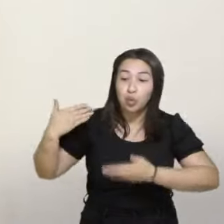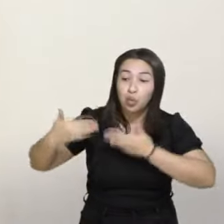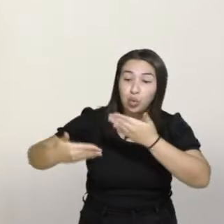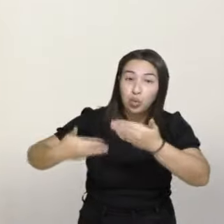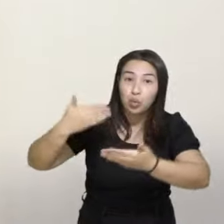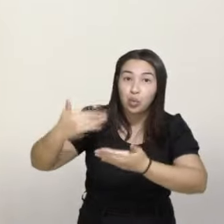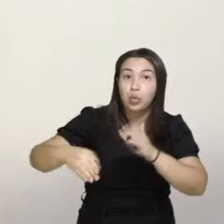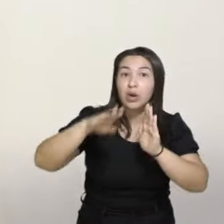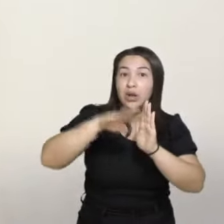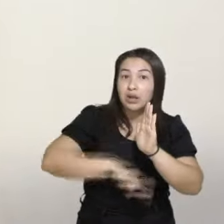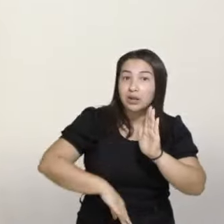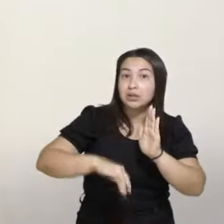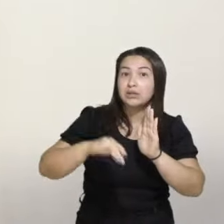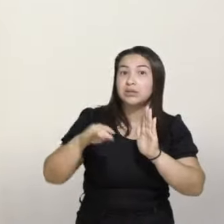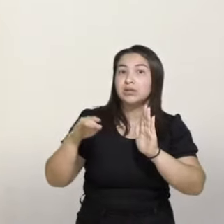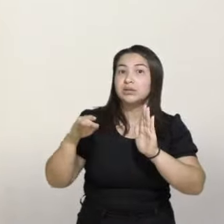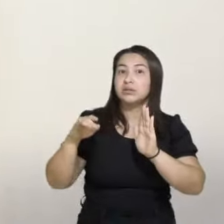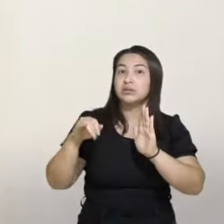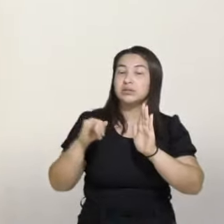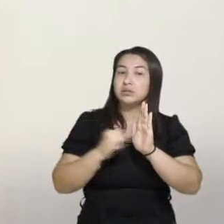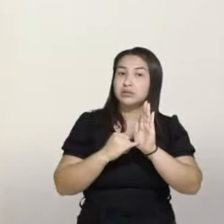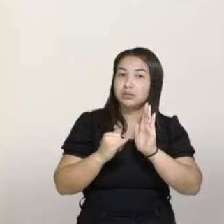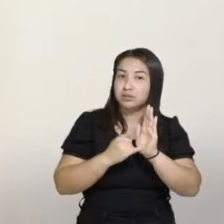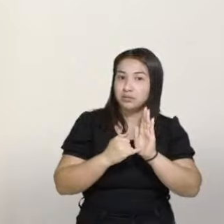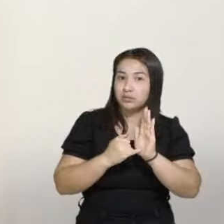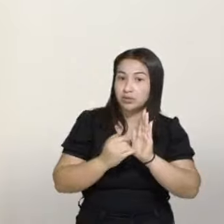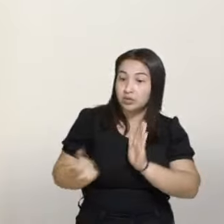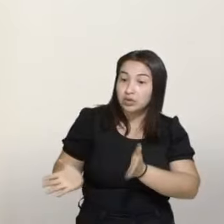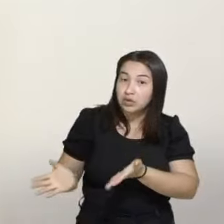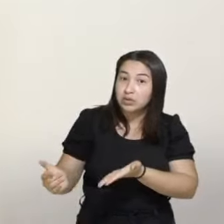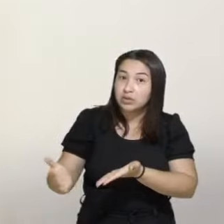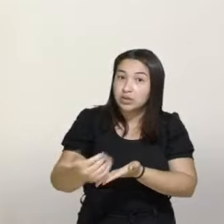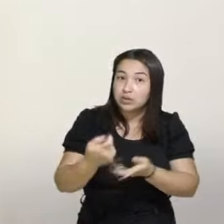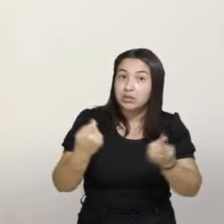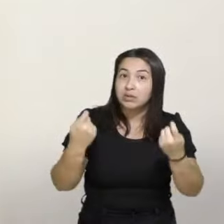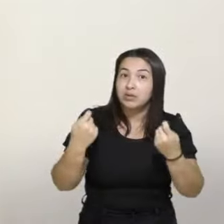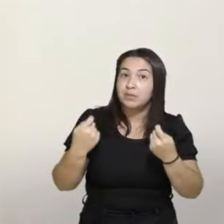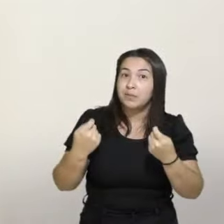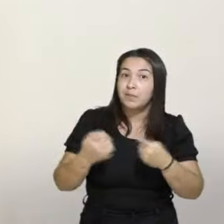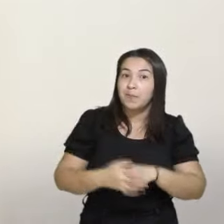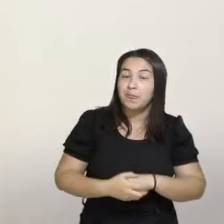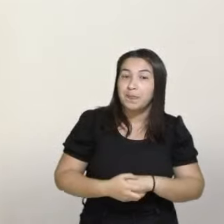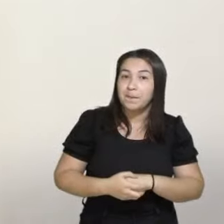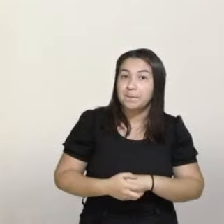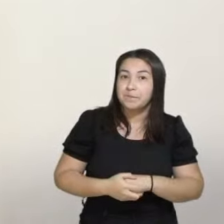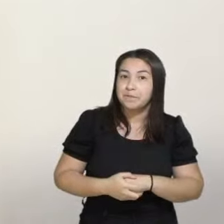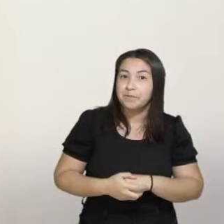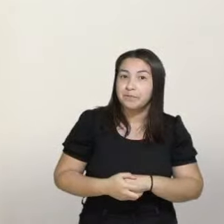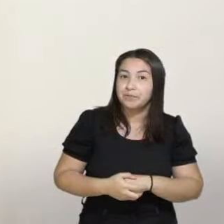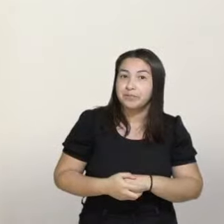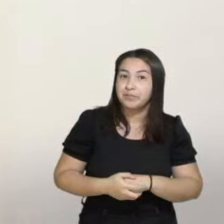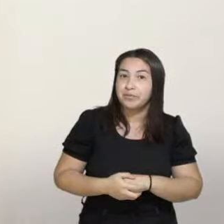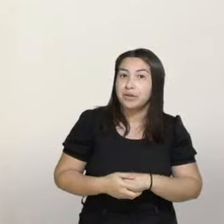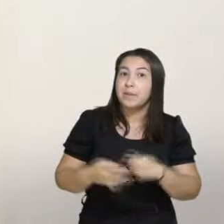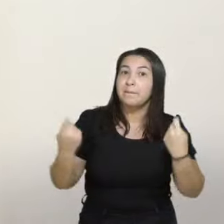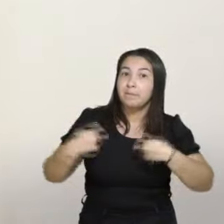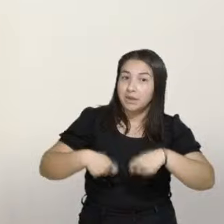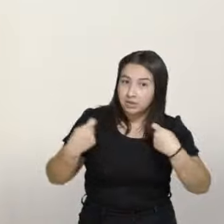de recusa fiscal e tributária que não está arrecadando deveria... Mais 30 segundos, deputado. Deveria